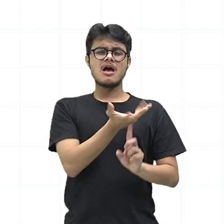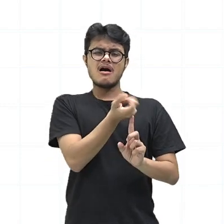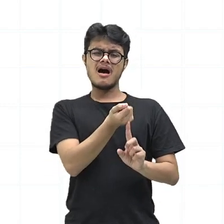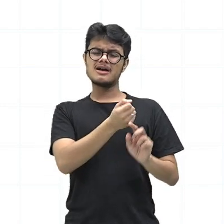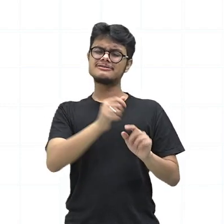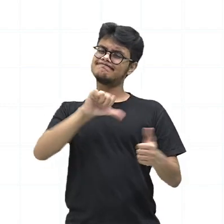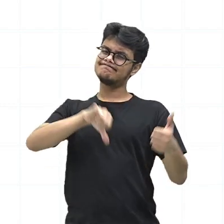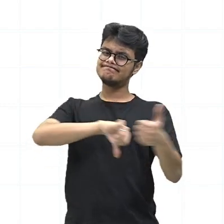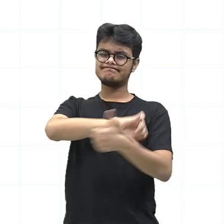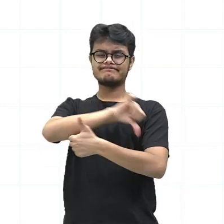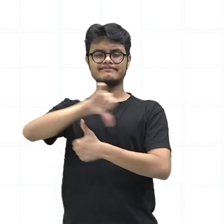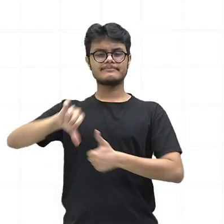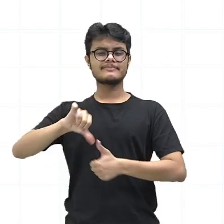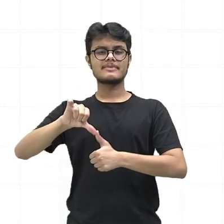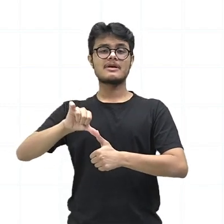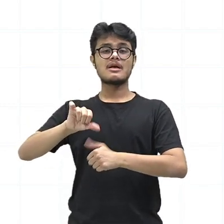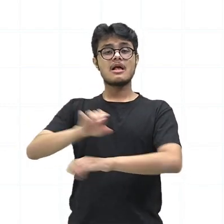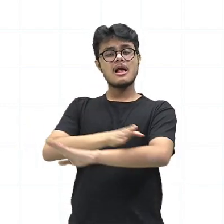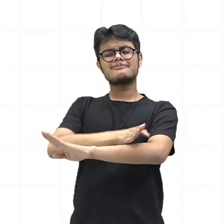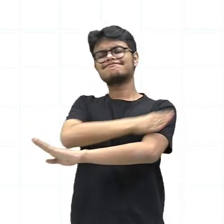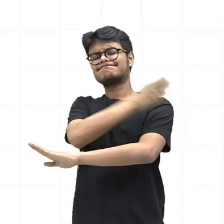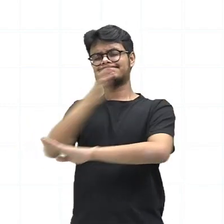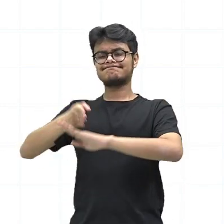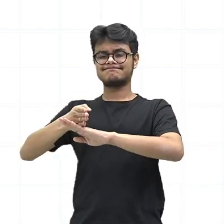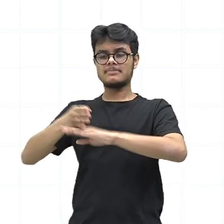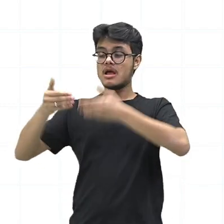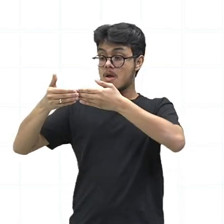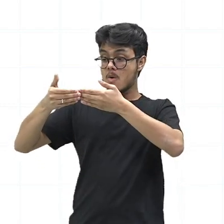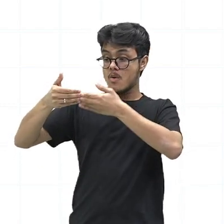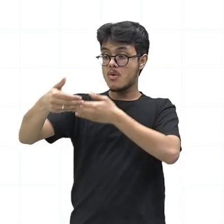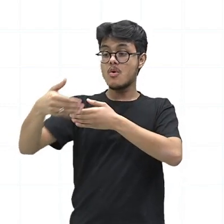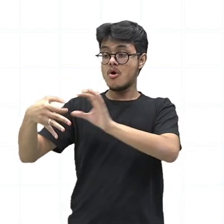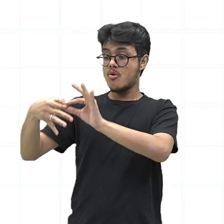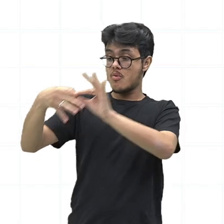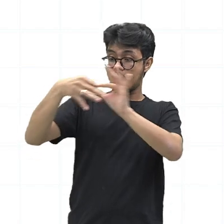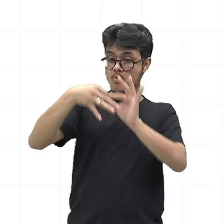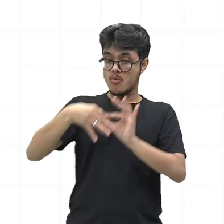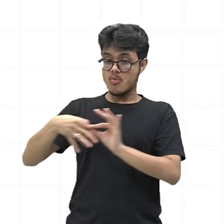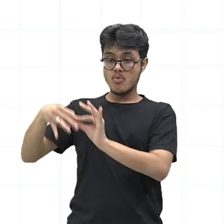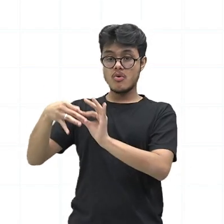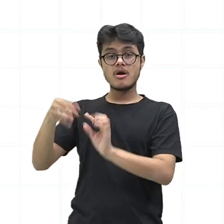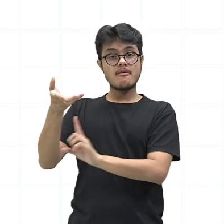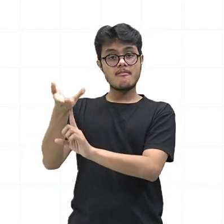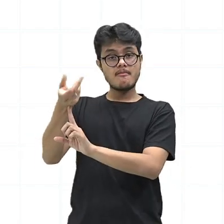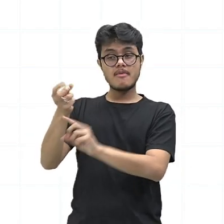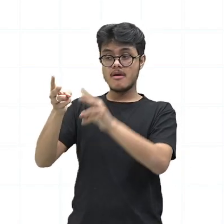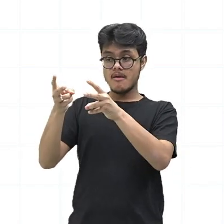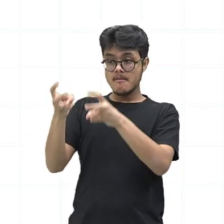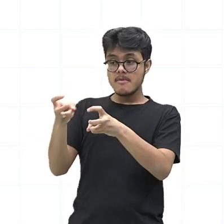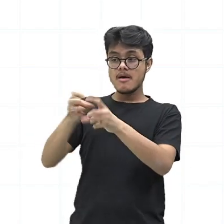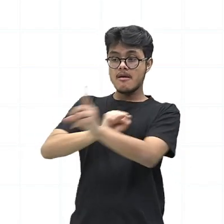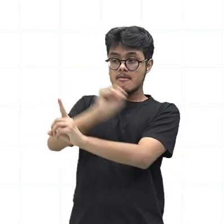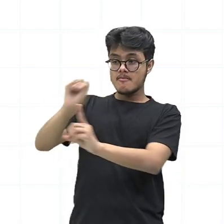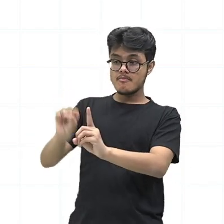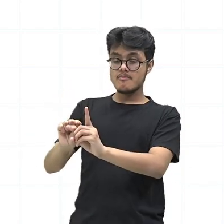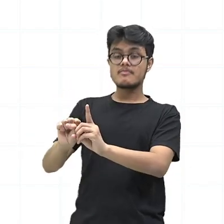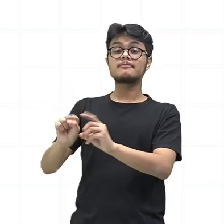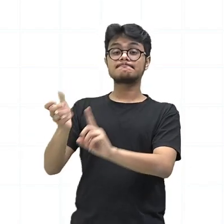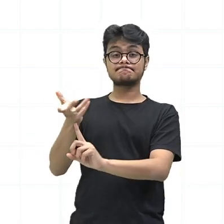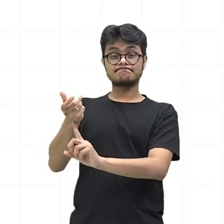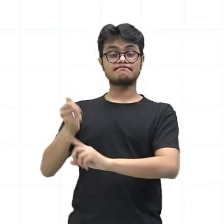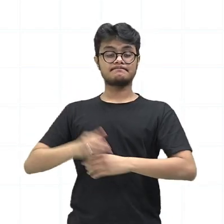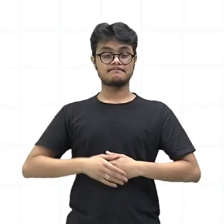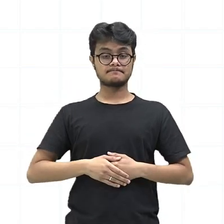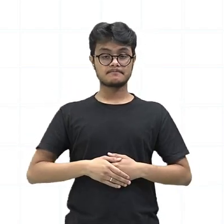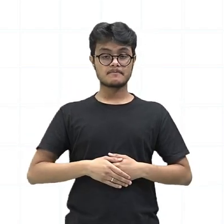artistas modernistas se uniram para transformar e trazer novas visões à sociedade da época. Os